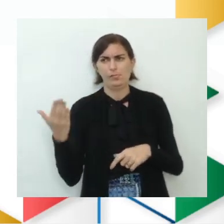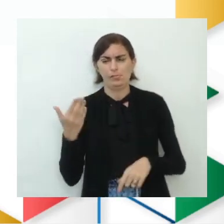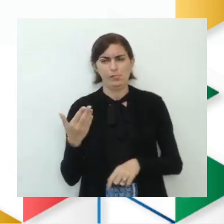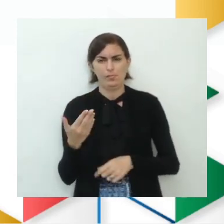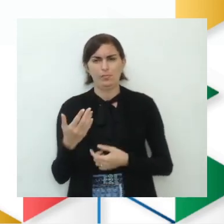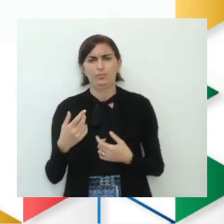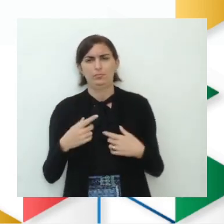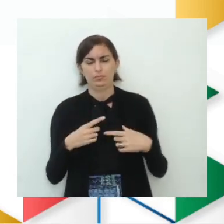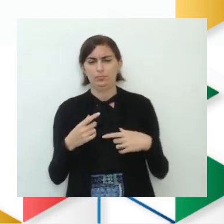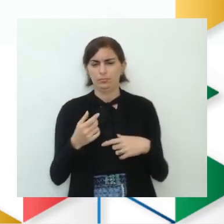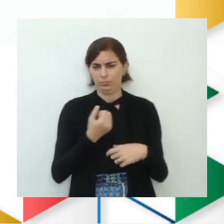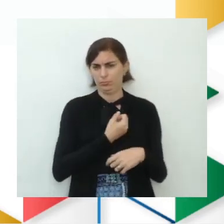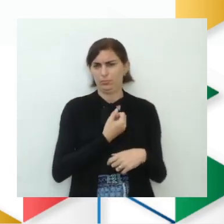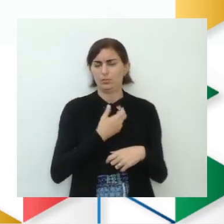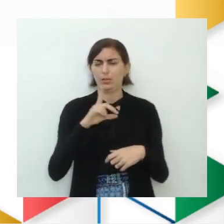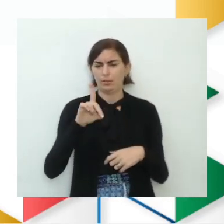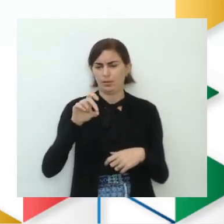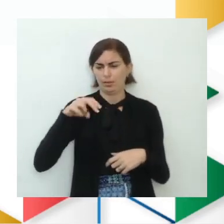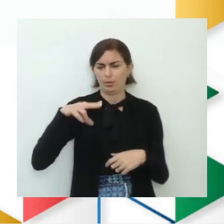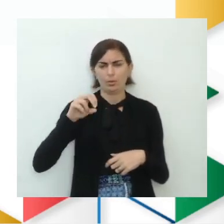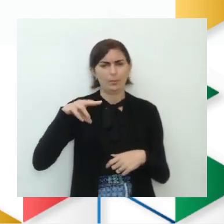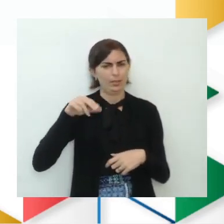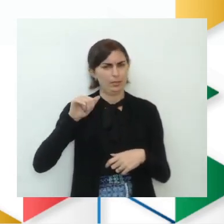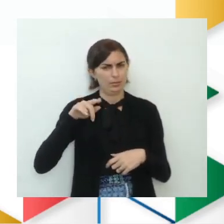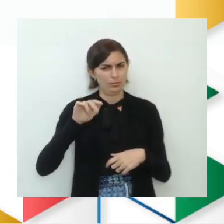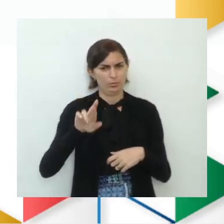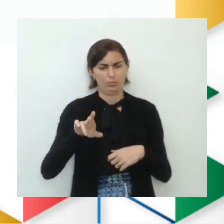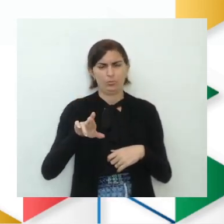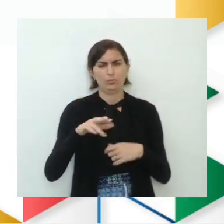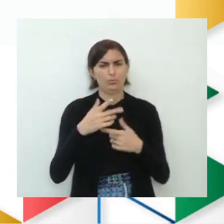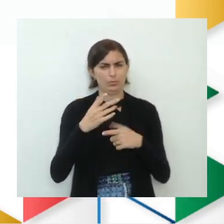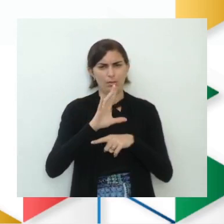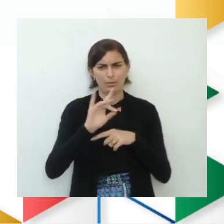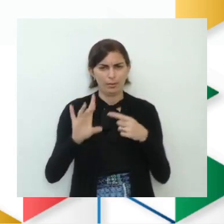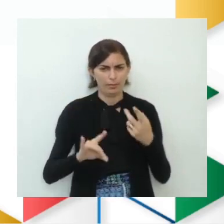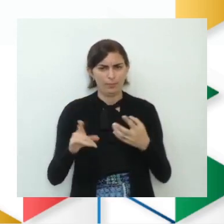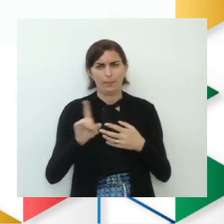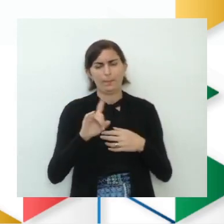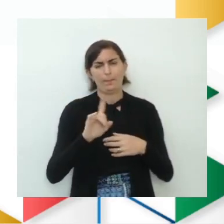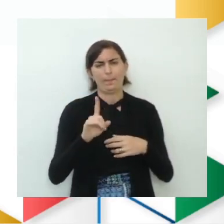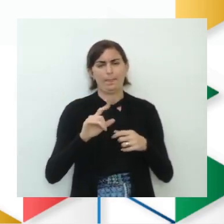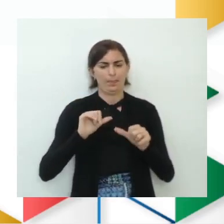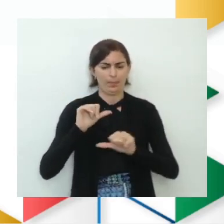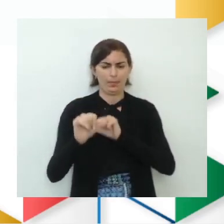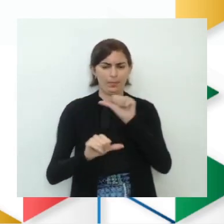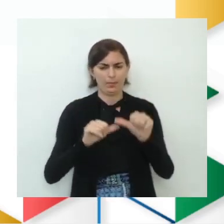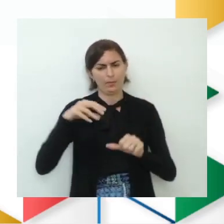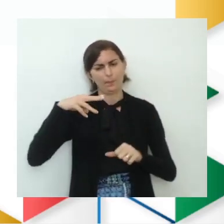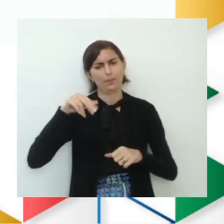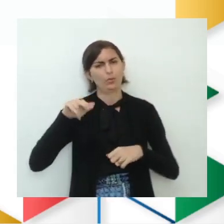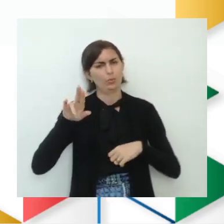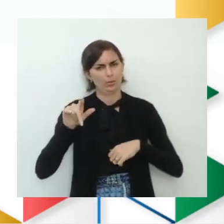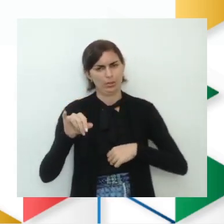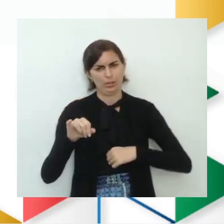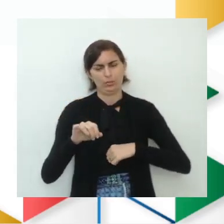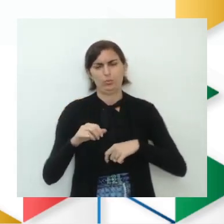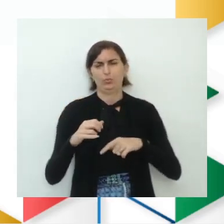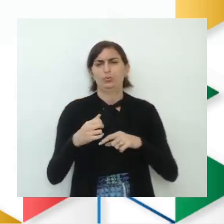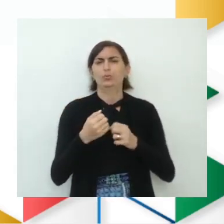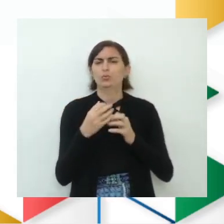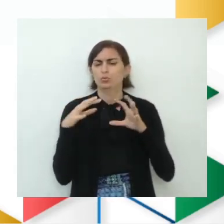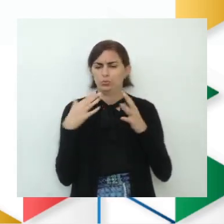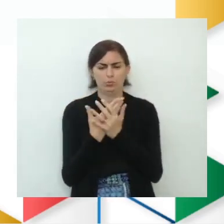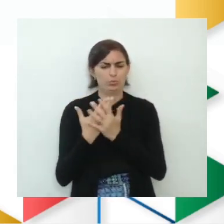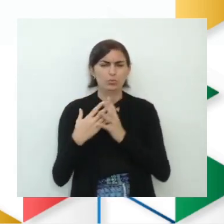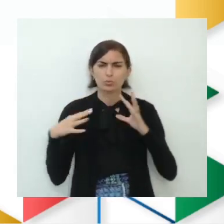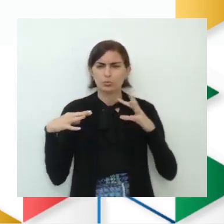por numerador e denominador. Não esquece desse detalhe também, tá bom? Ou eu posso trocar por minuendo e subtraindo. Estou te dando todas